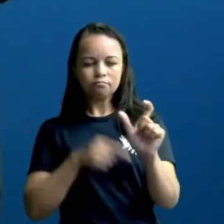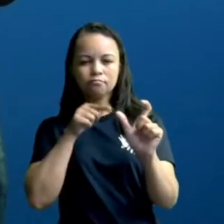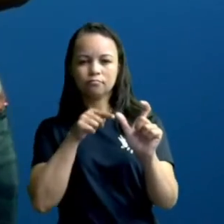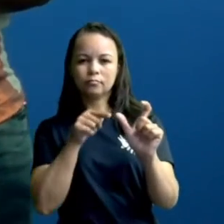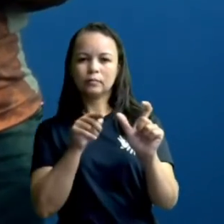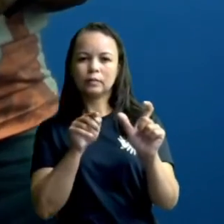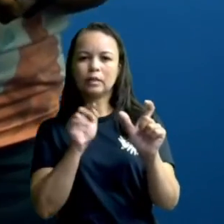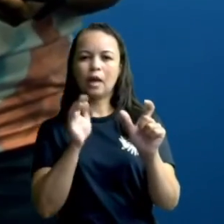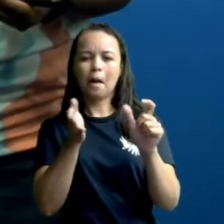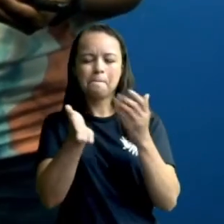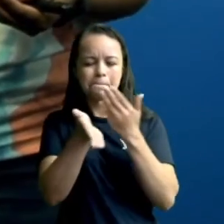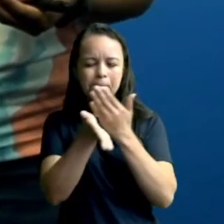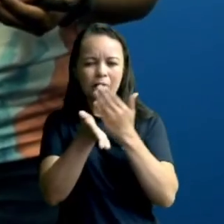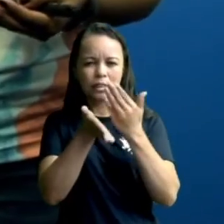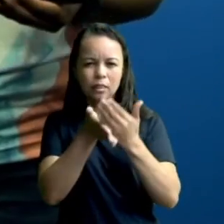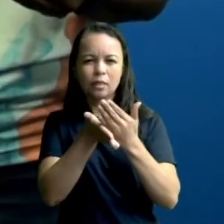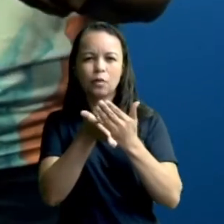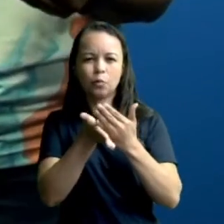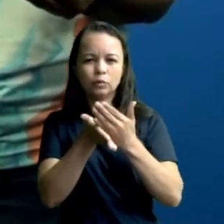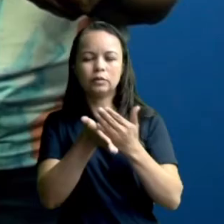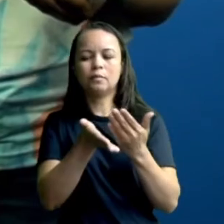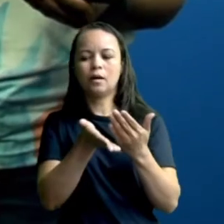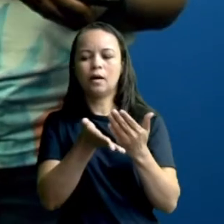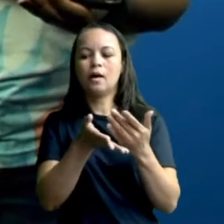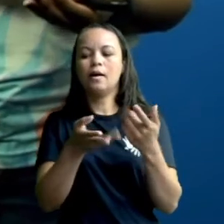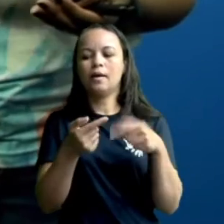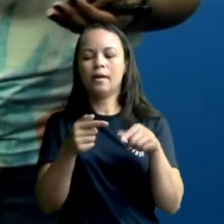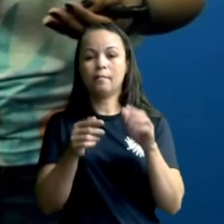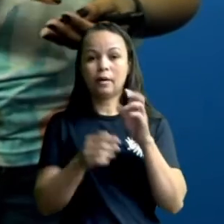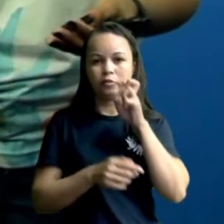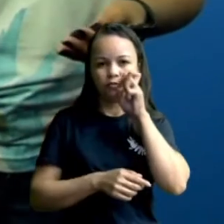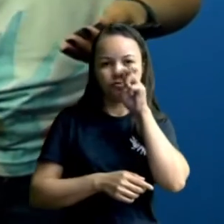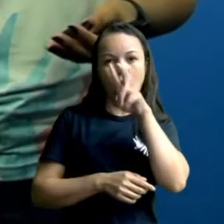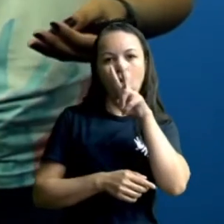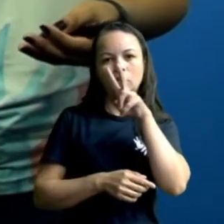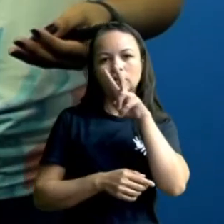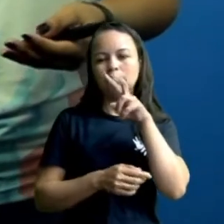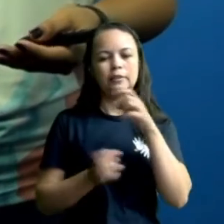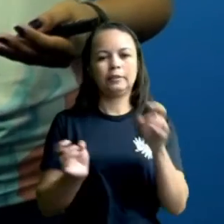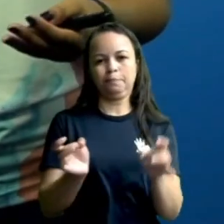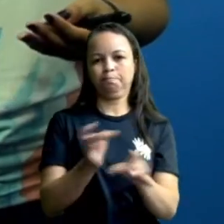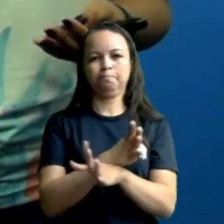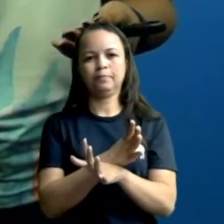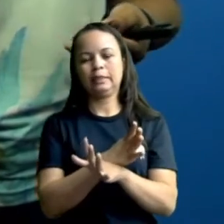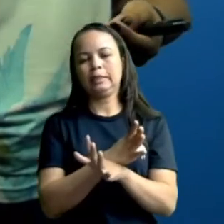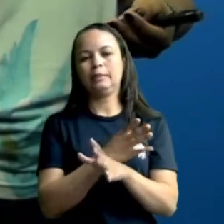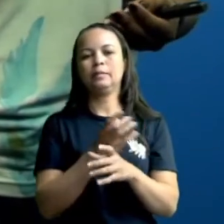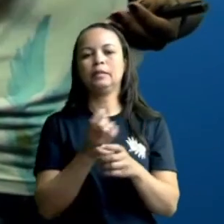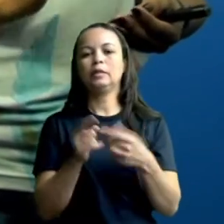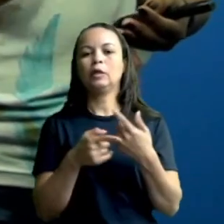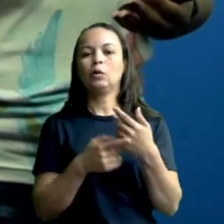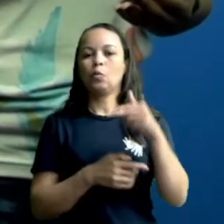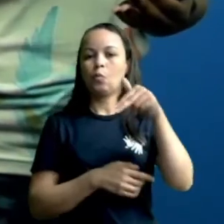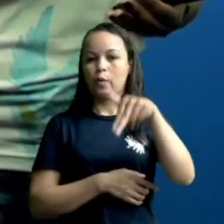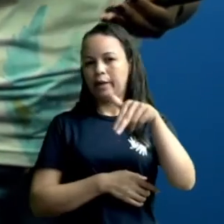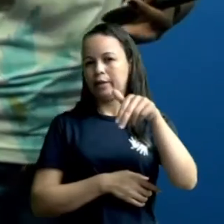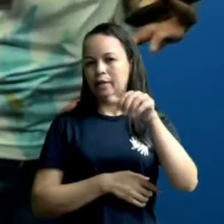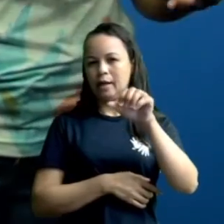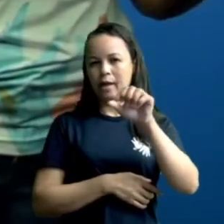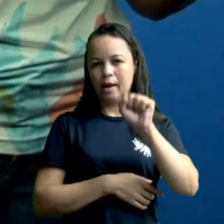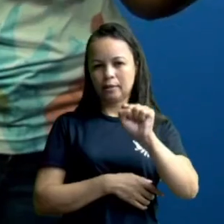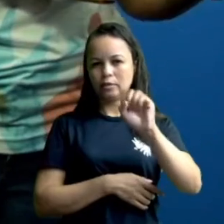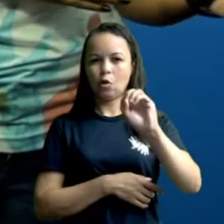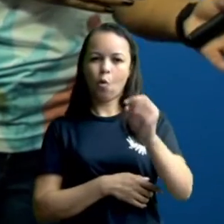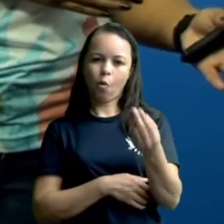a penúltima sílaba dela é a mais forte e ela não termina com N, com S ou com